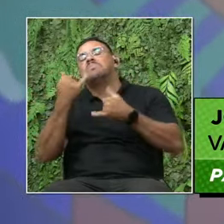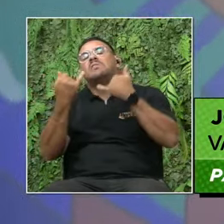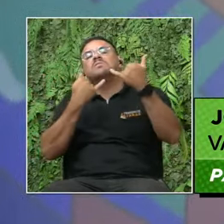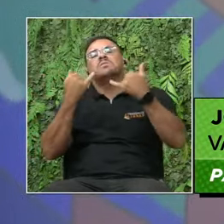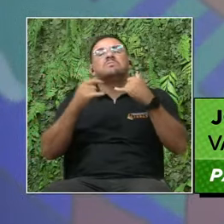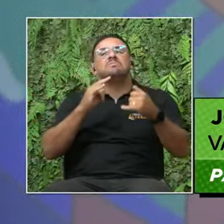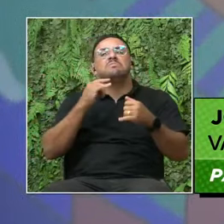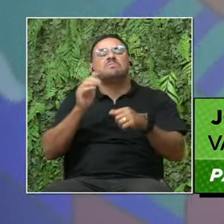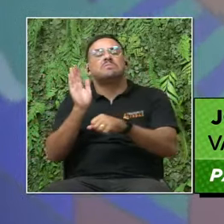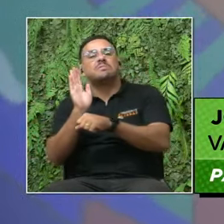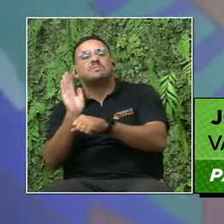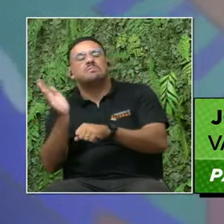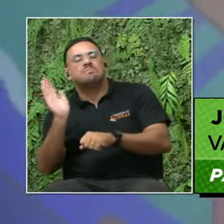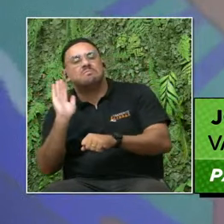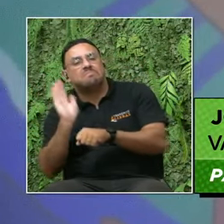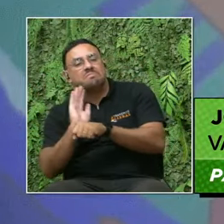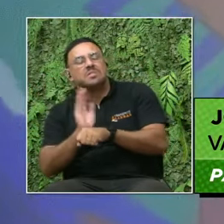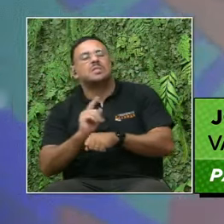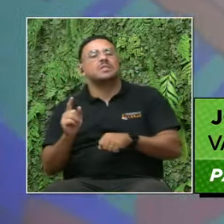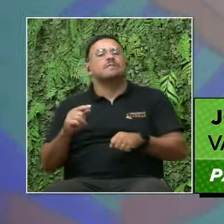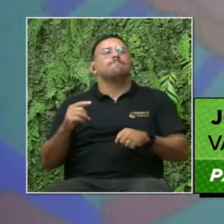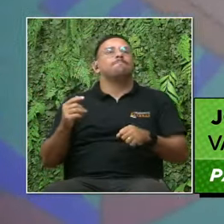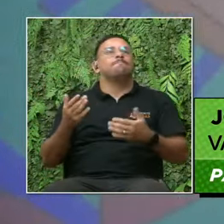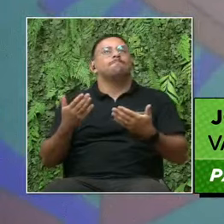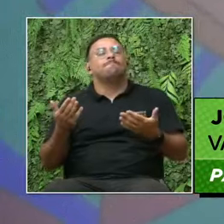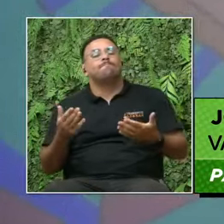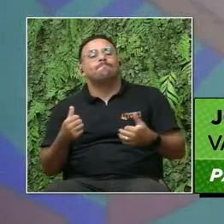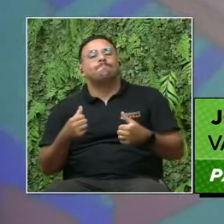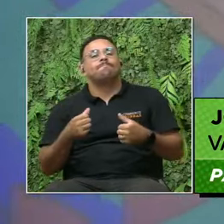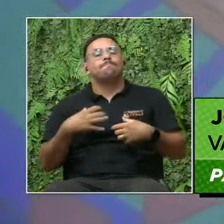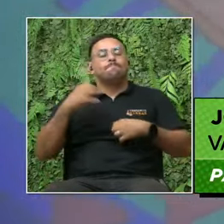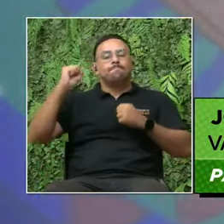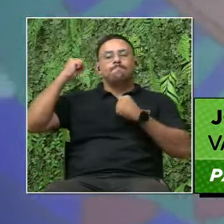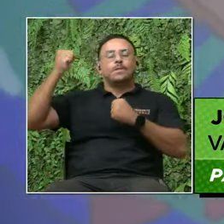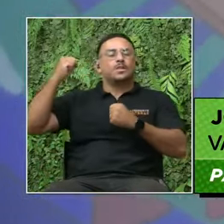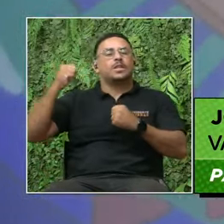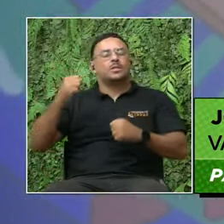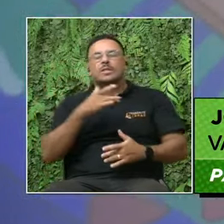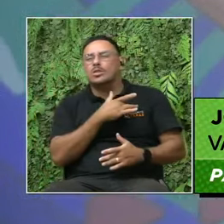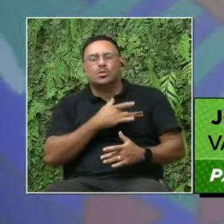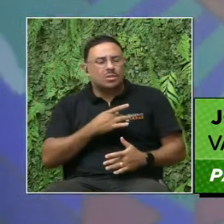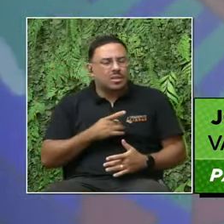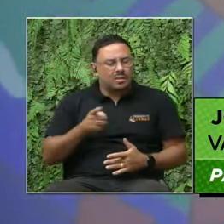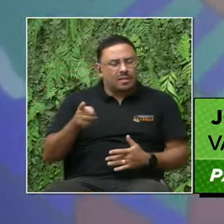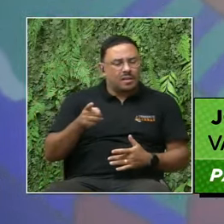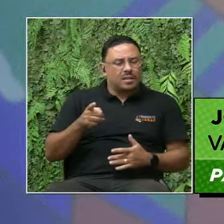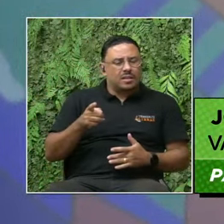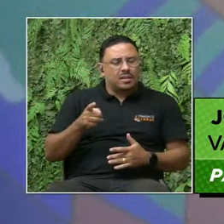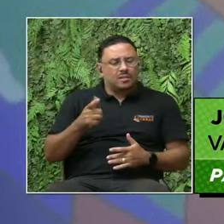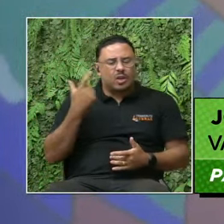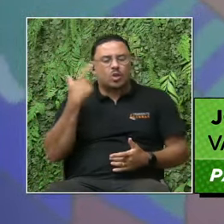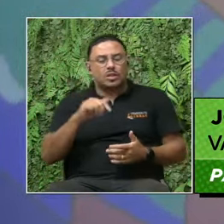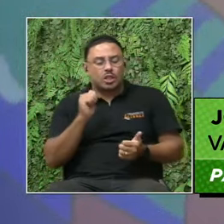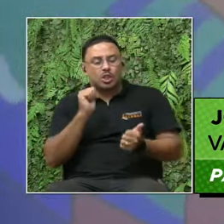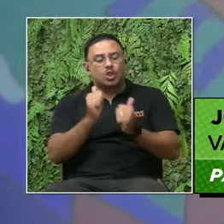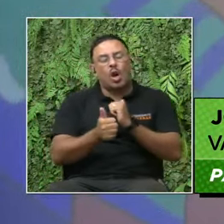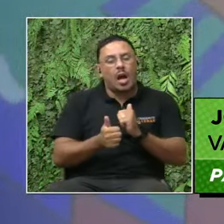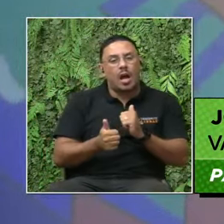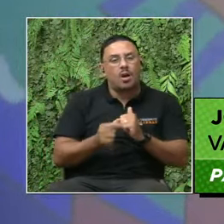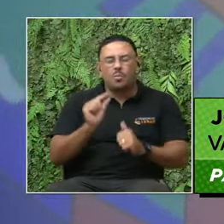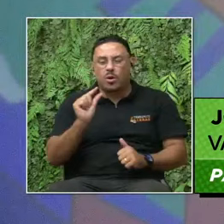bid e tudo mais e foi apresentado e tal ficou pro torcedor cruzeirense aquela história vai jogar pelo menos um